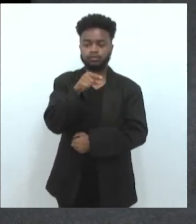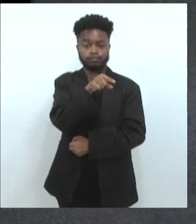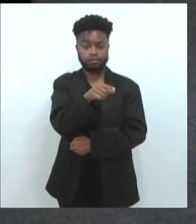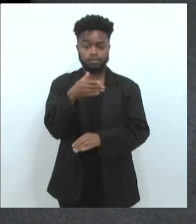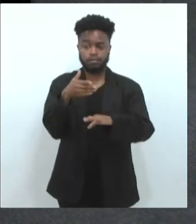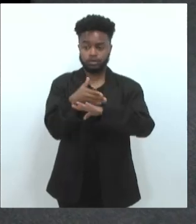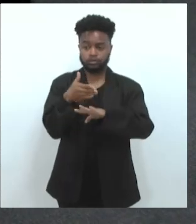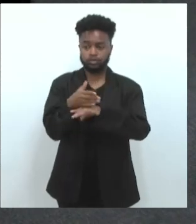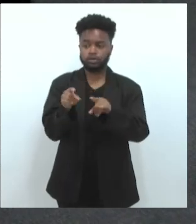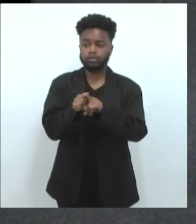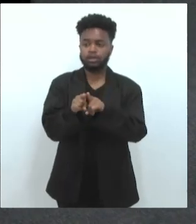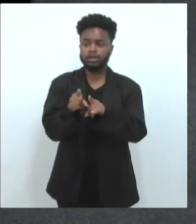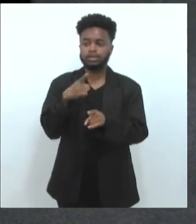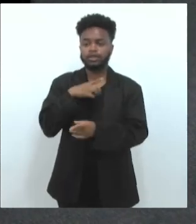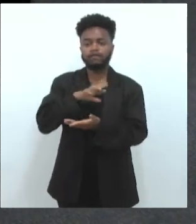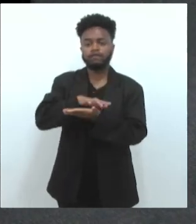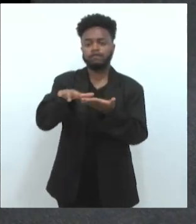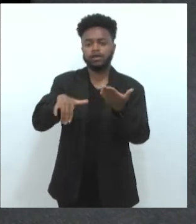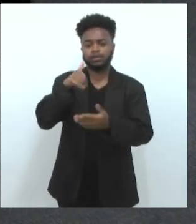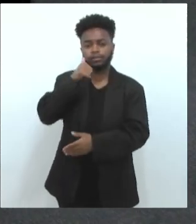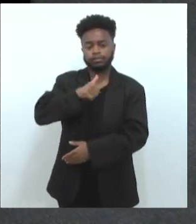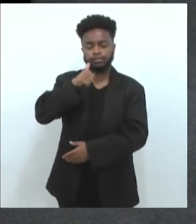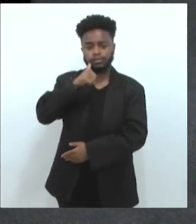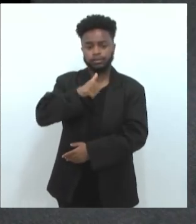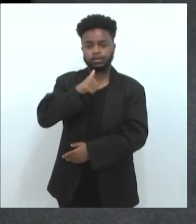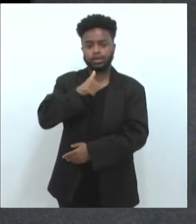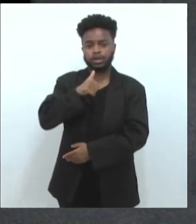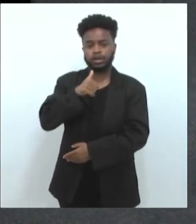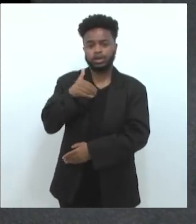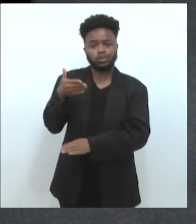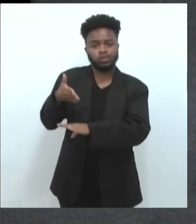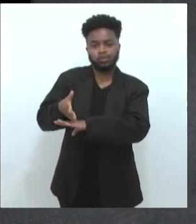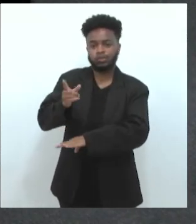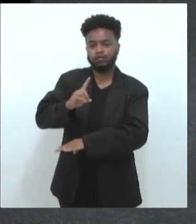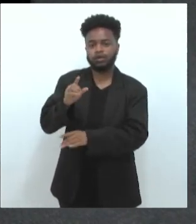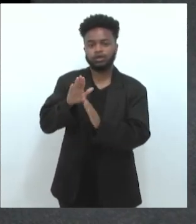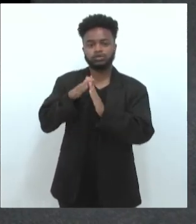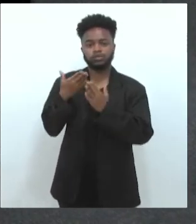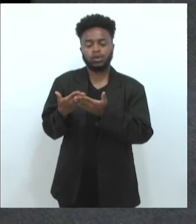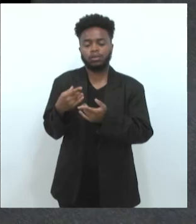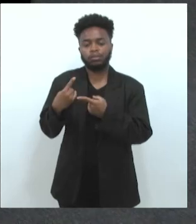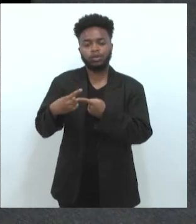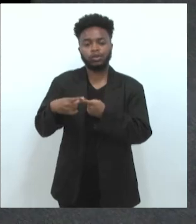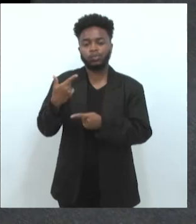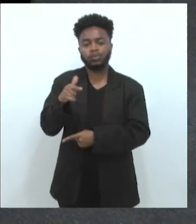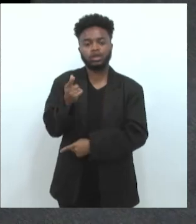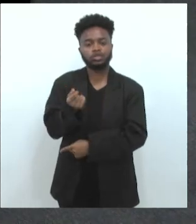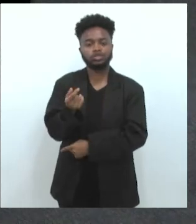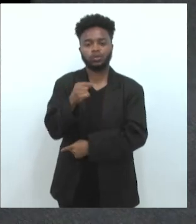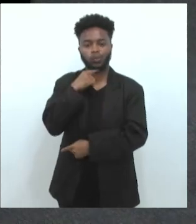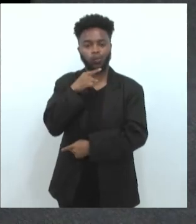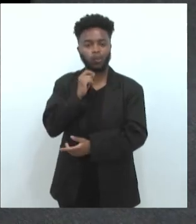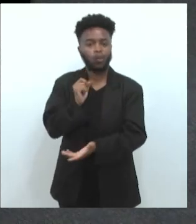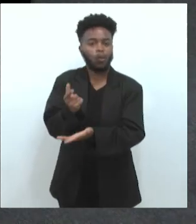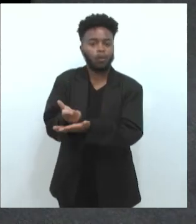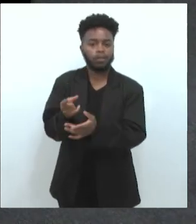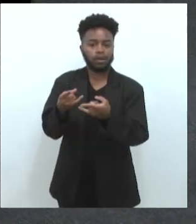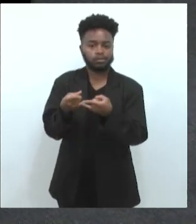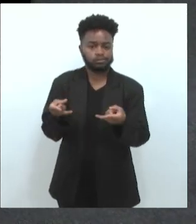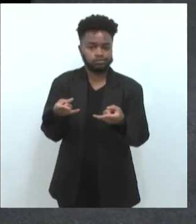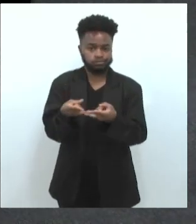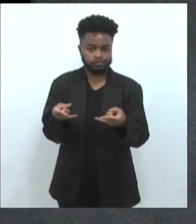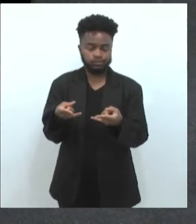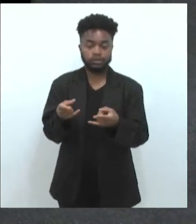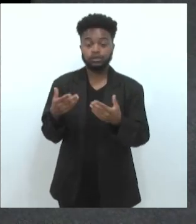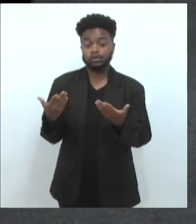participou, que tem muitas meninas que deixam de ir à escola porque não têm o dinheiro para comprar o